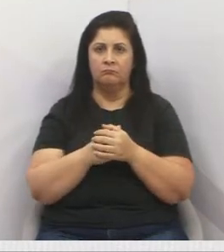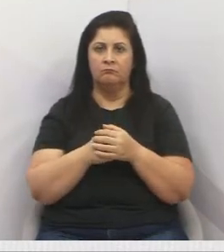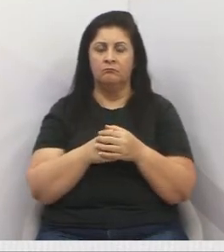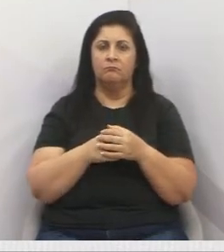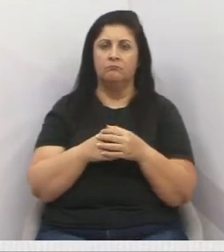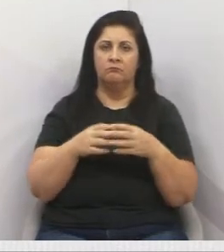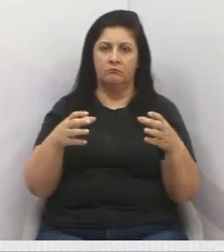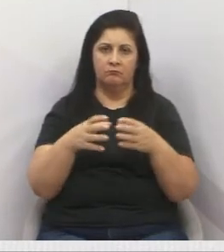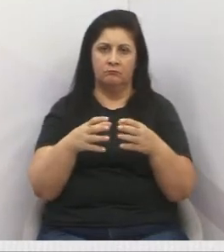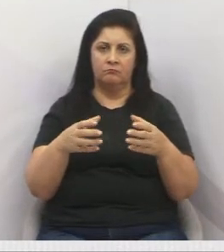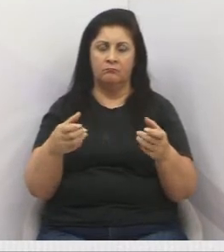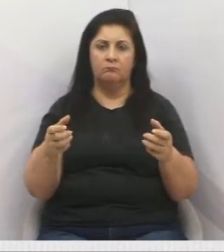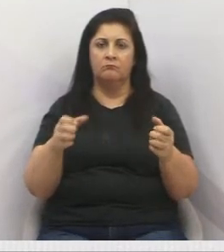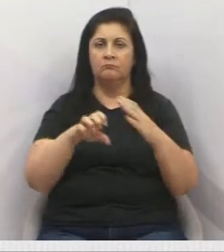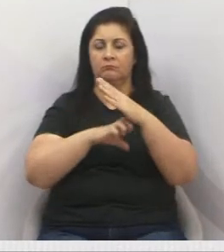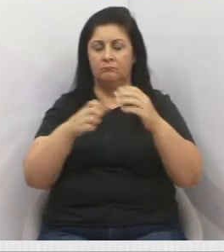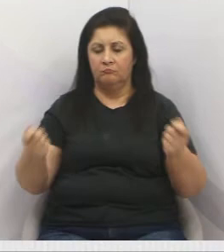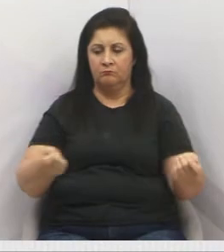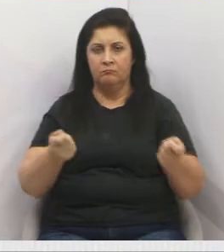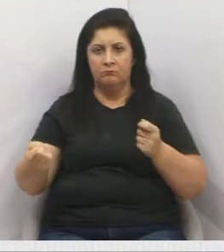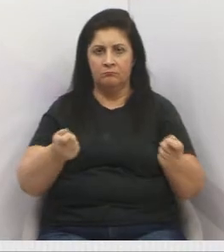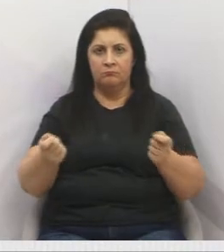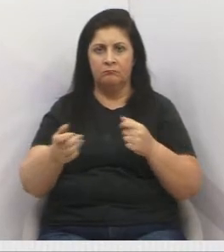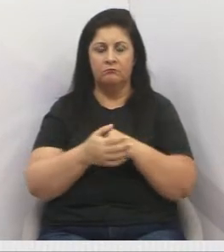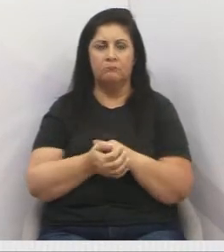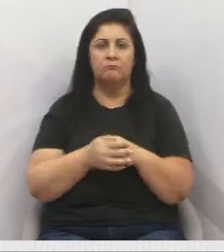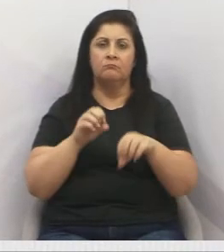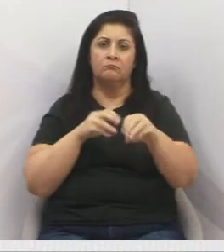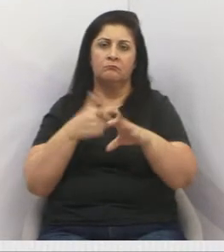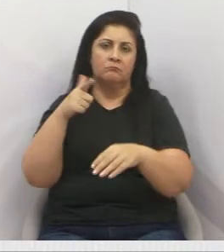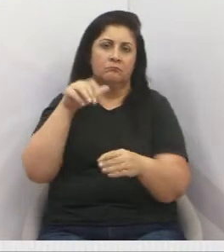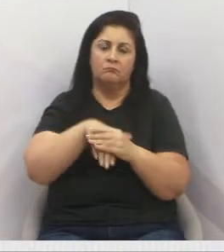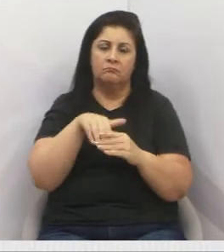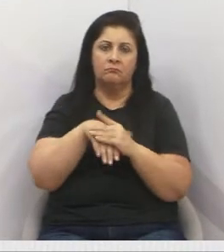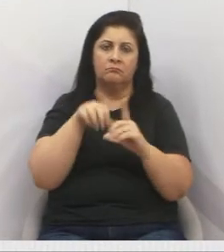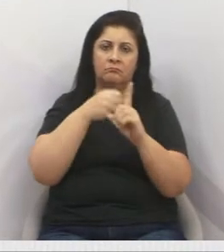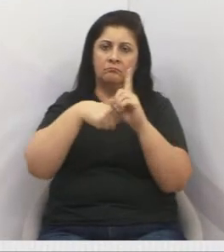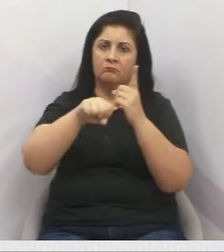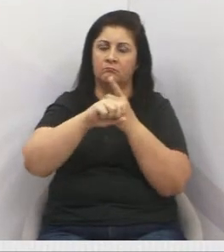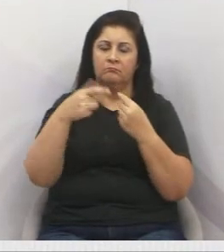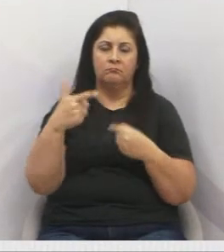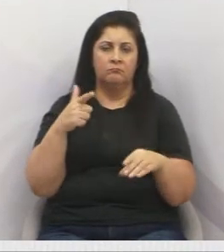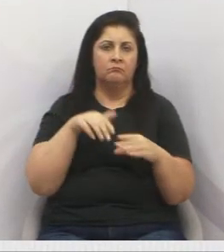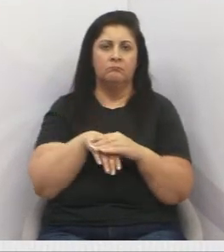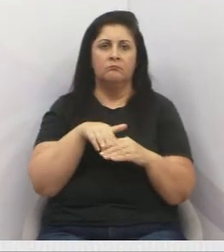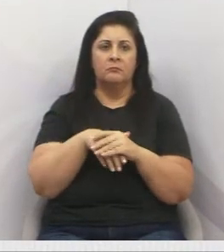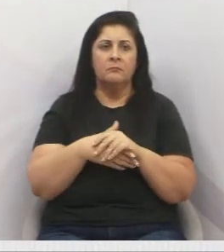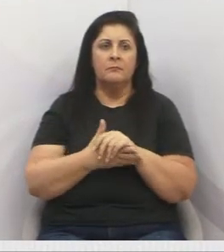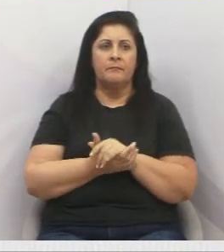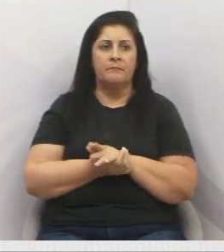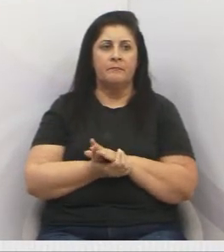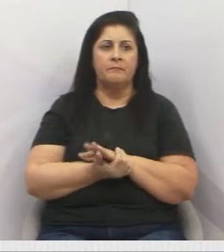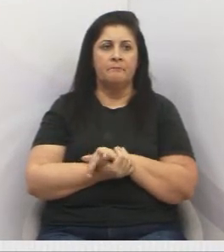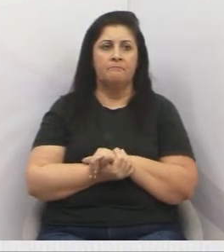de Mineração, entidades acadêmicas em branco e organização da sociedade civil em branco.